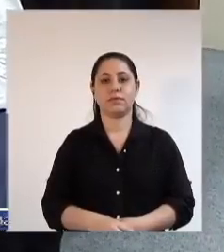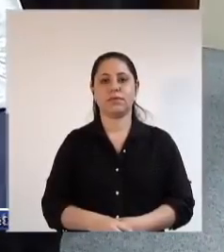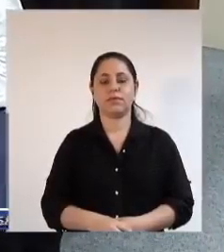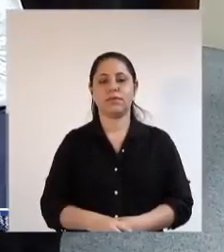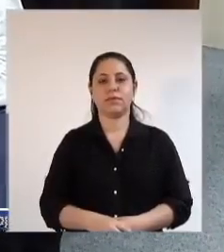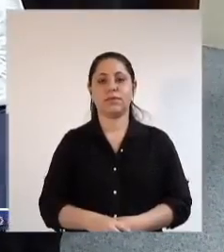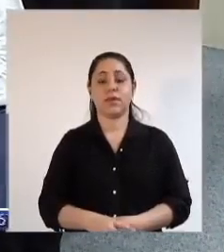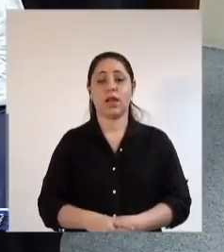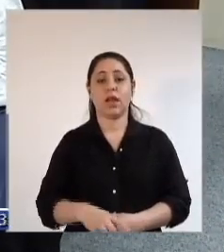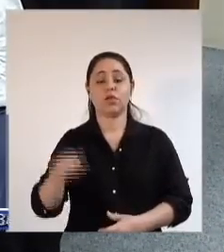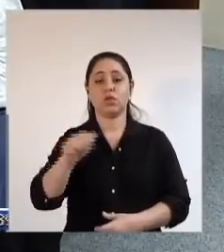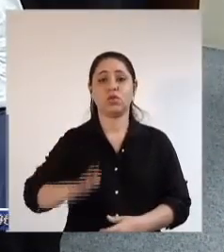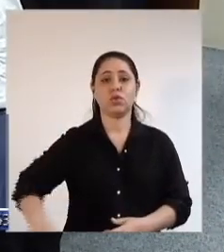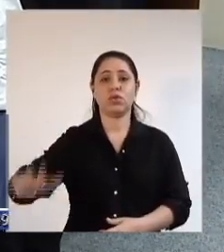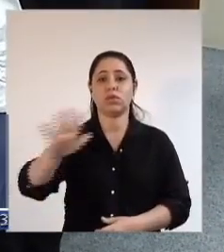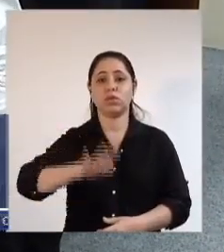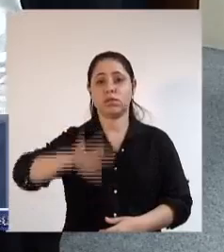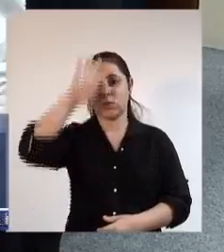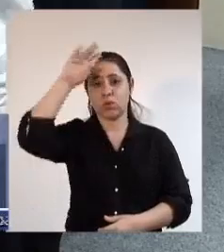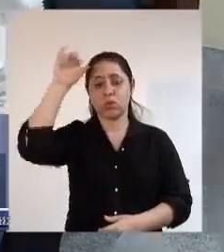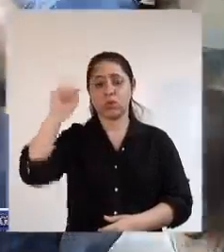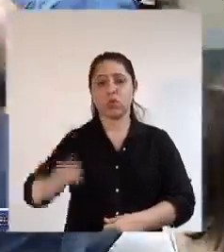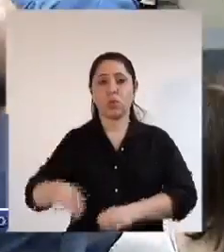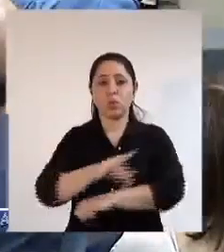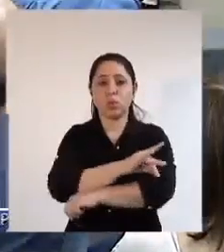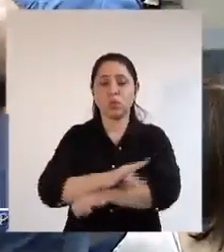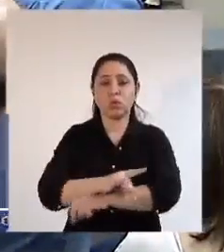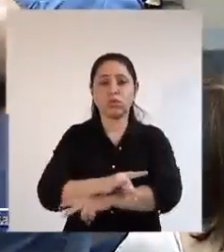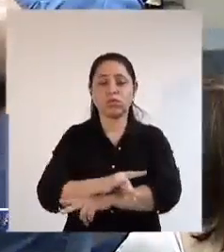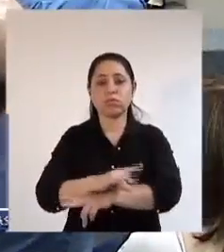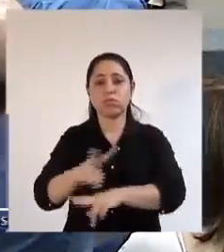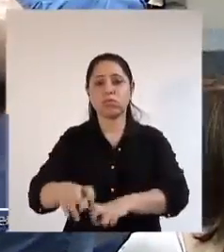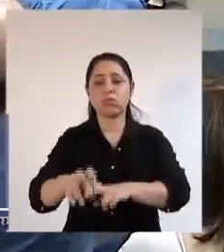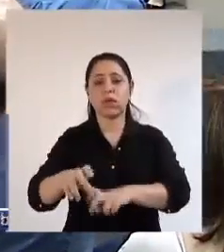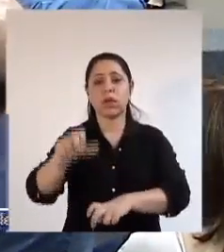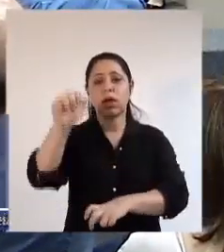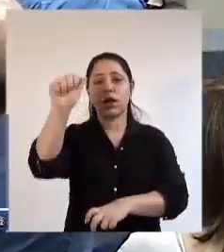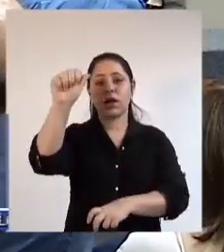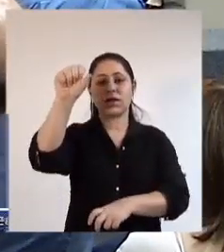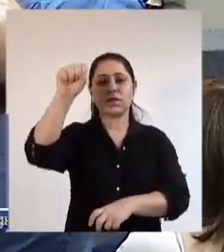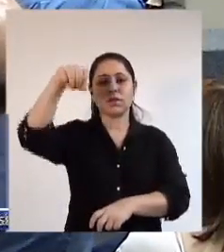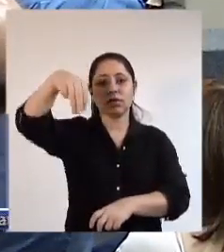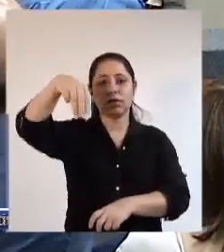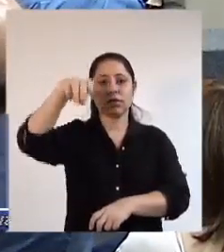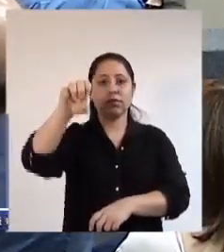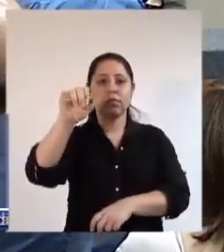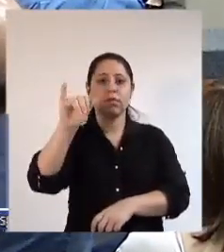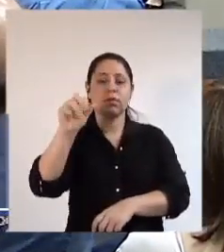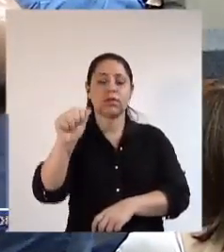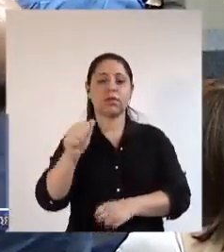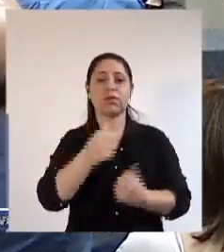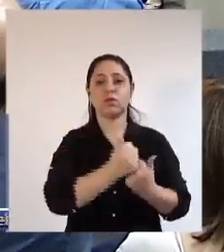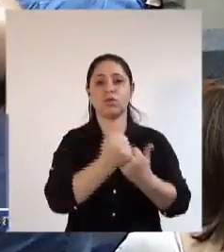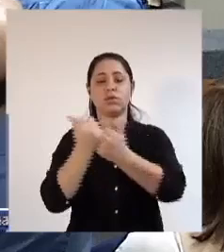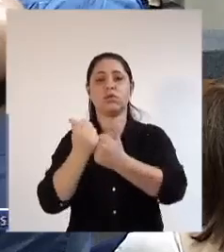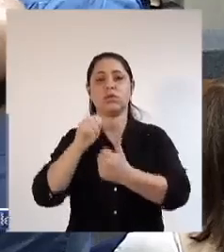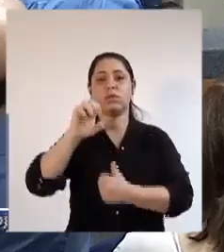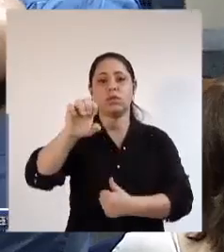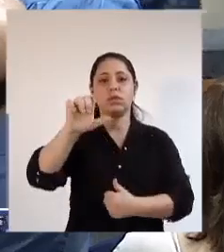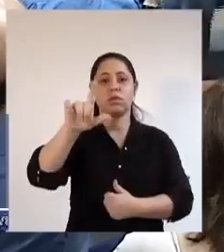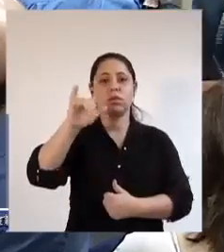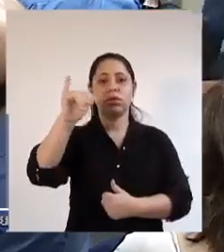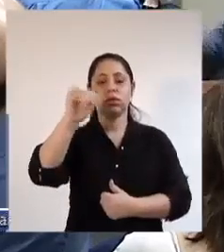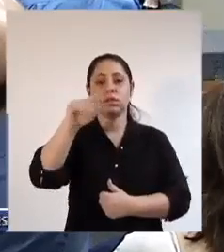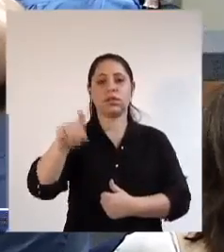pela associação sulmatogrossense de engenheiros agrimensores as 6 a suplente elizabeth do biela